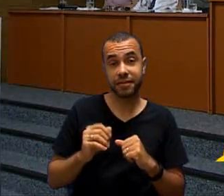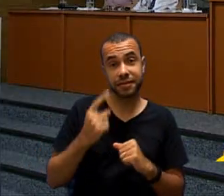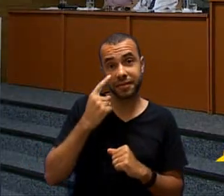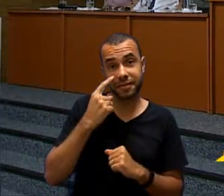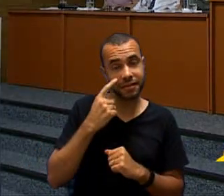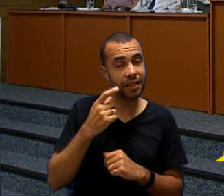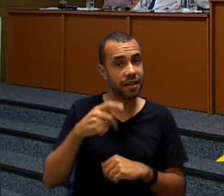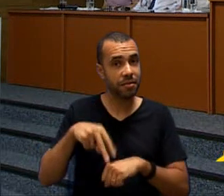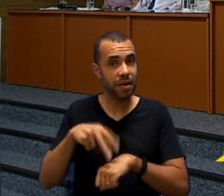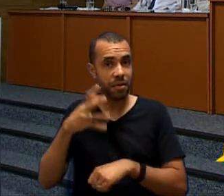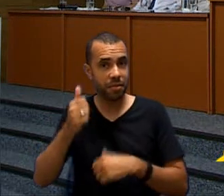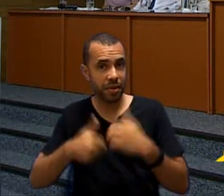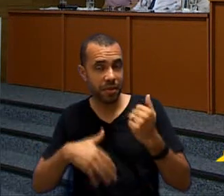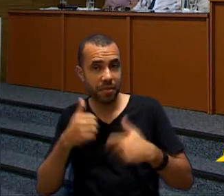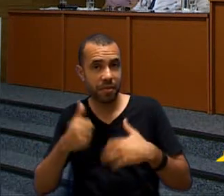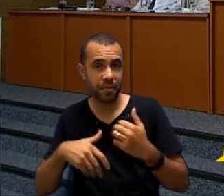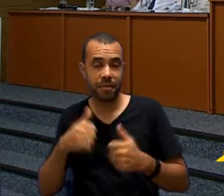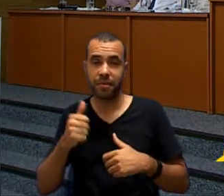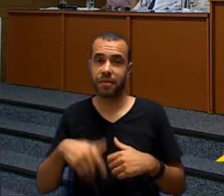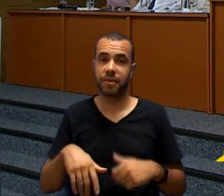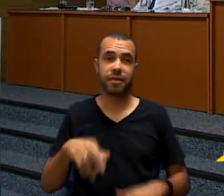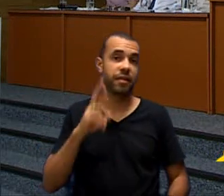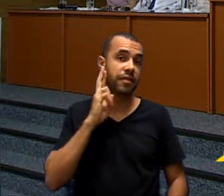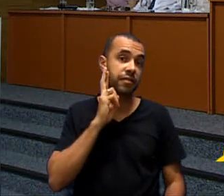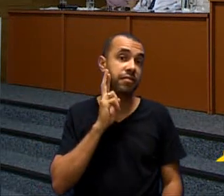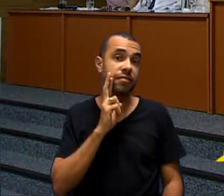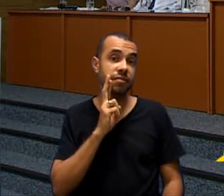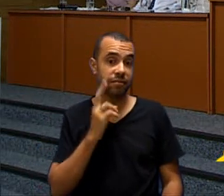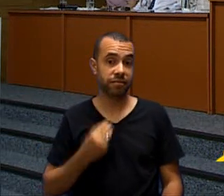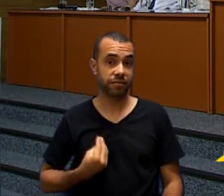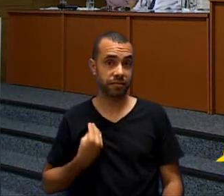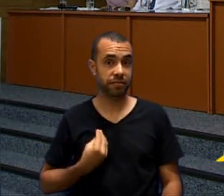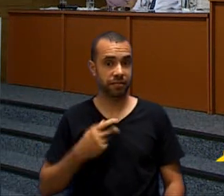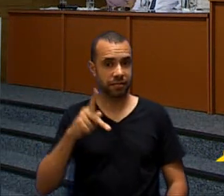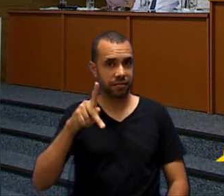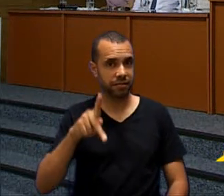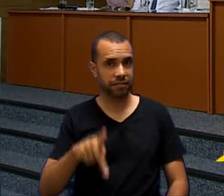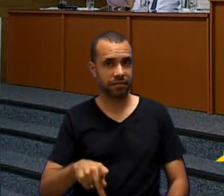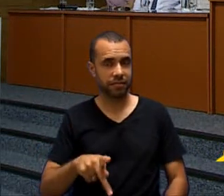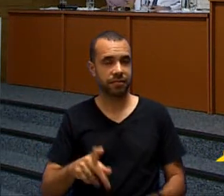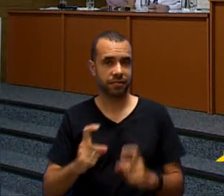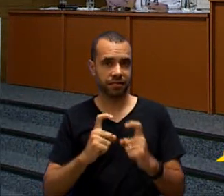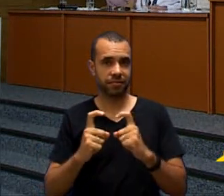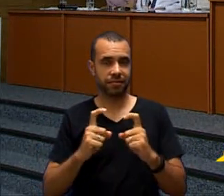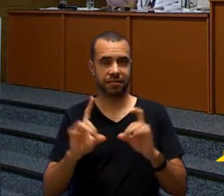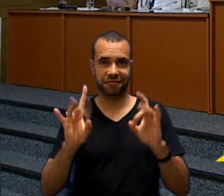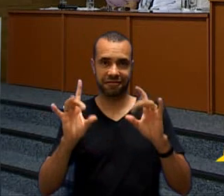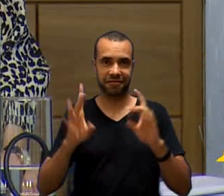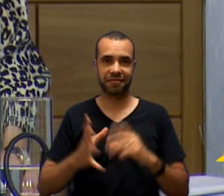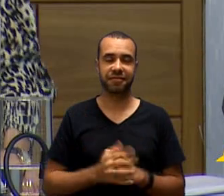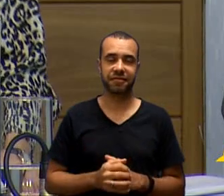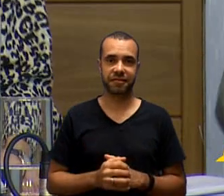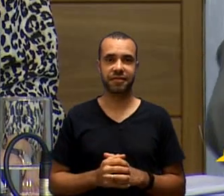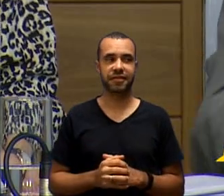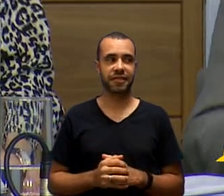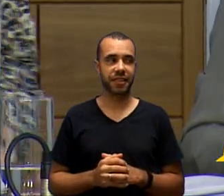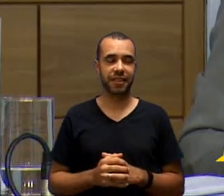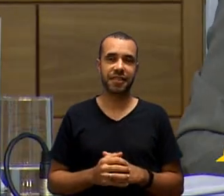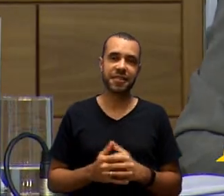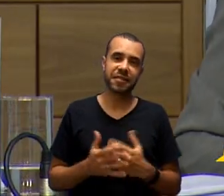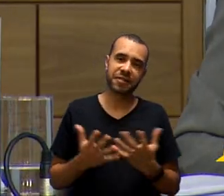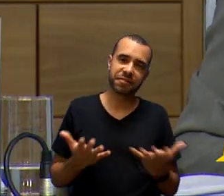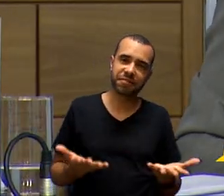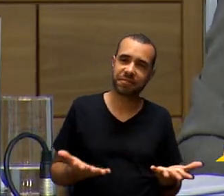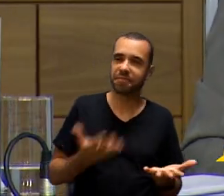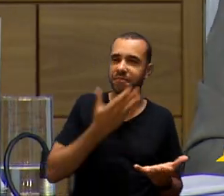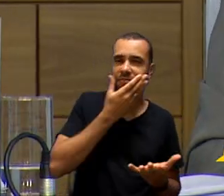considerações do vereador Renan Santos, que está presidindo nesse momento esta sessão solene. Senhoras e